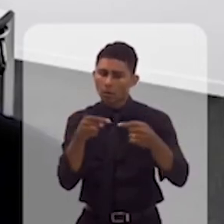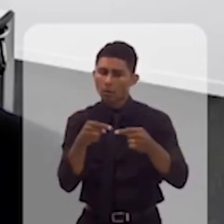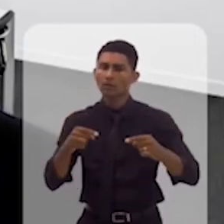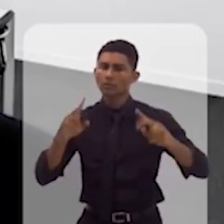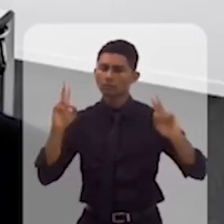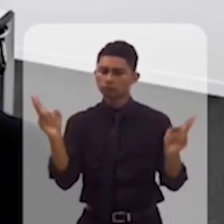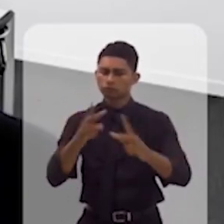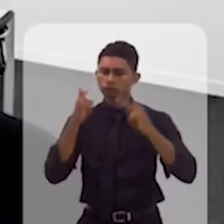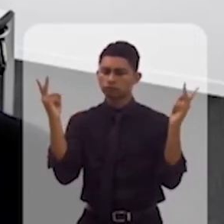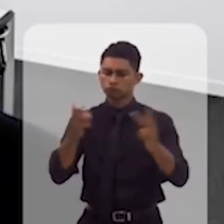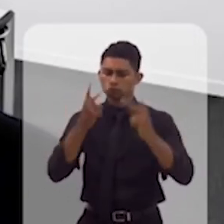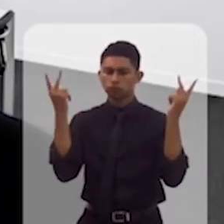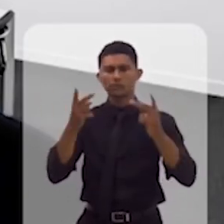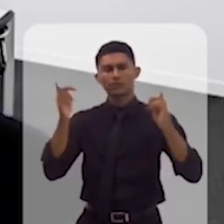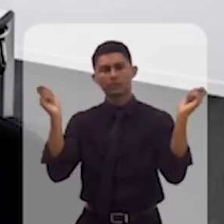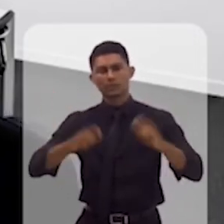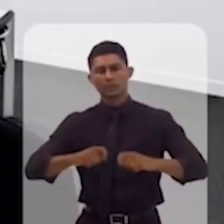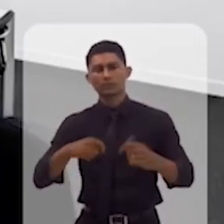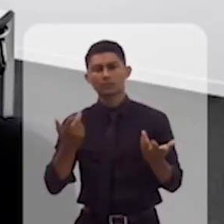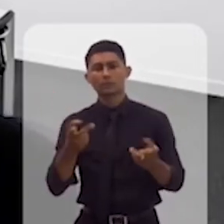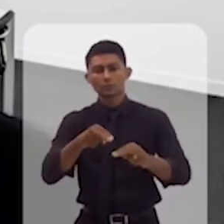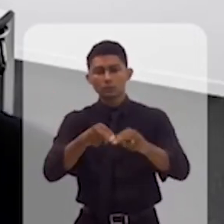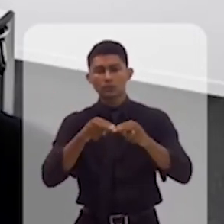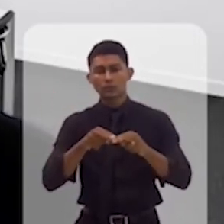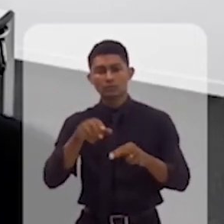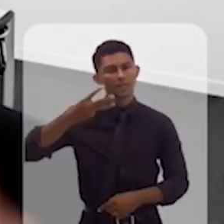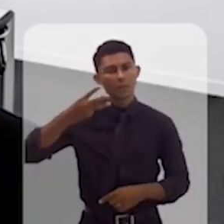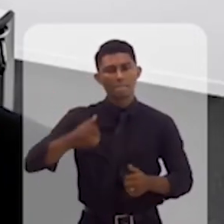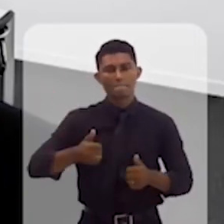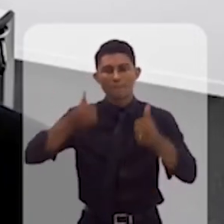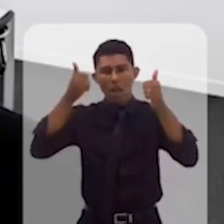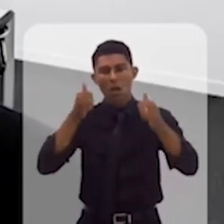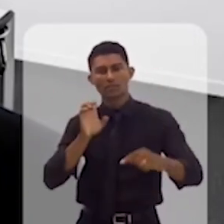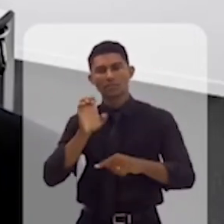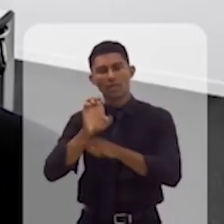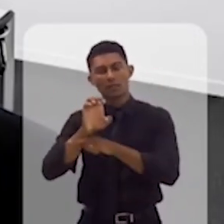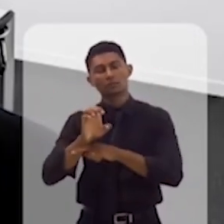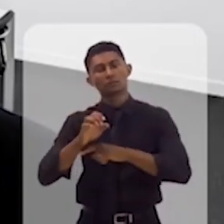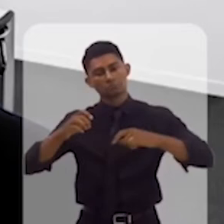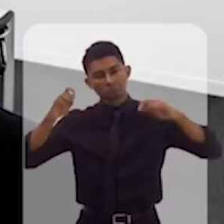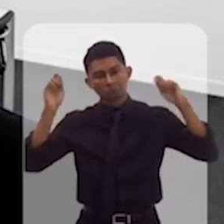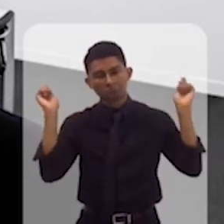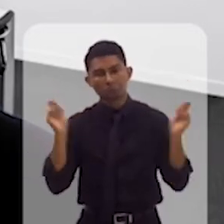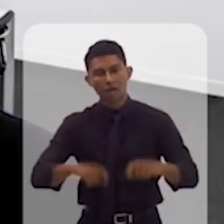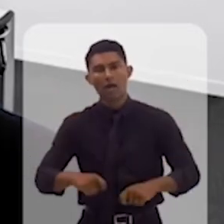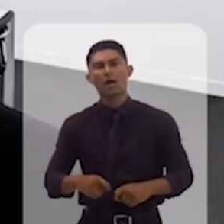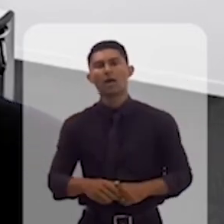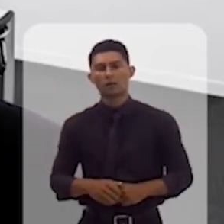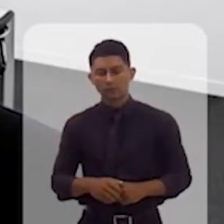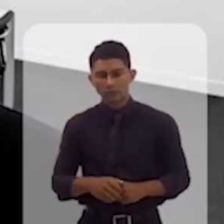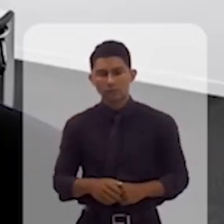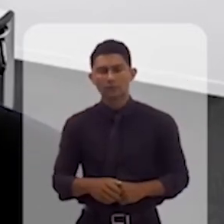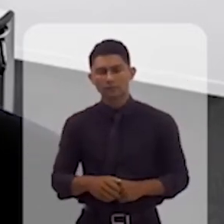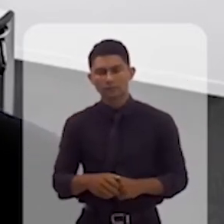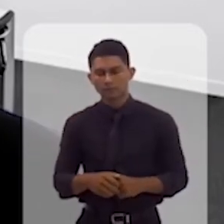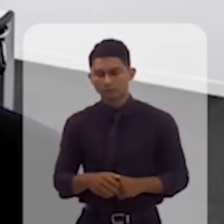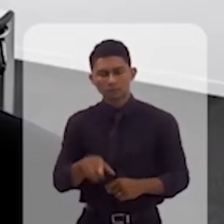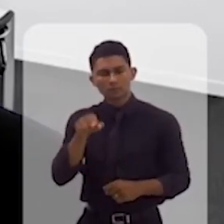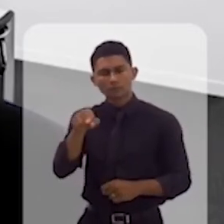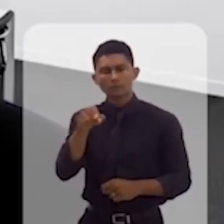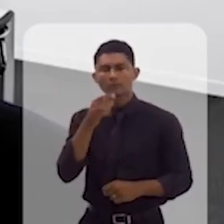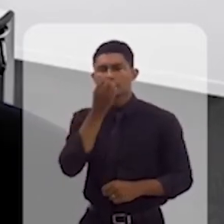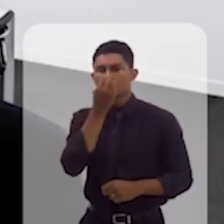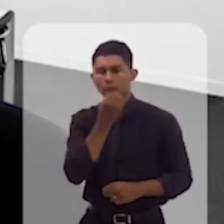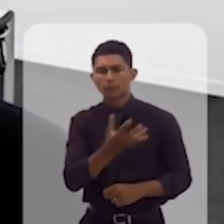E é por isso que a gente chega aqui nessa terceira posição. Ainda tem a possibilidade, né, de o benefício